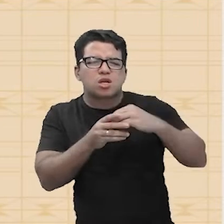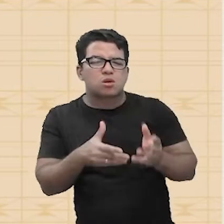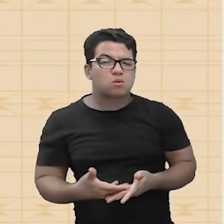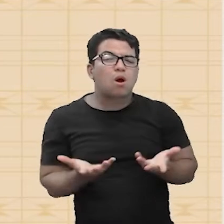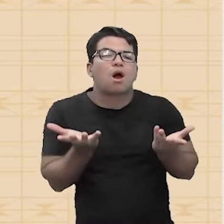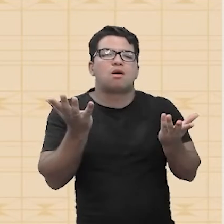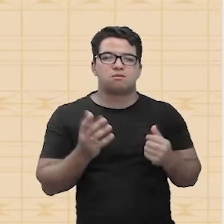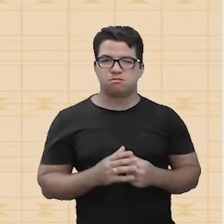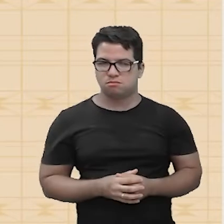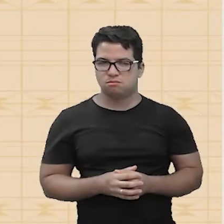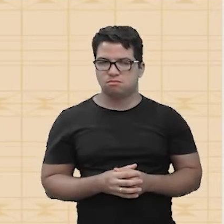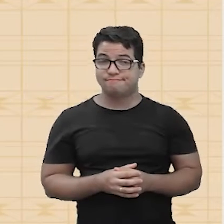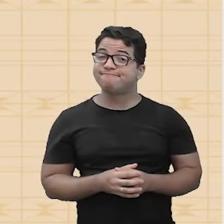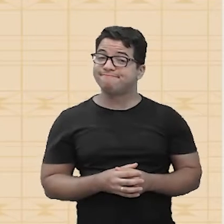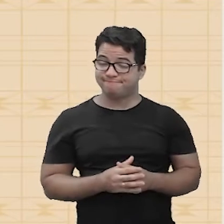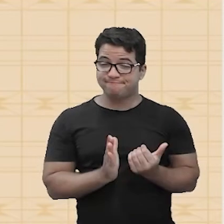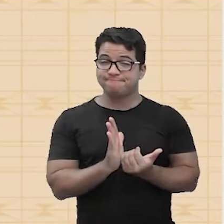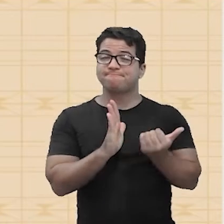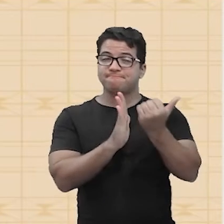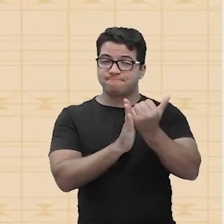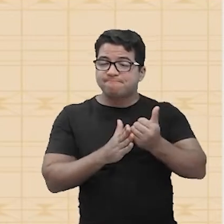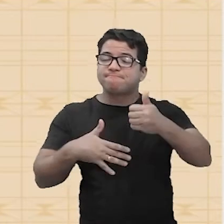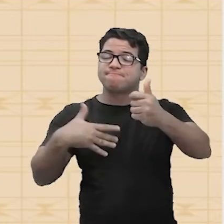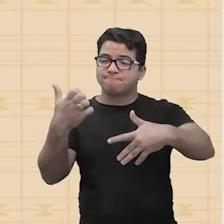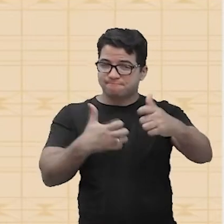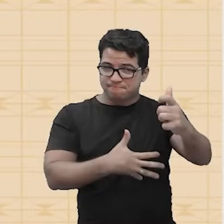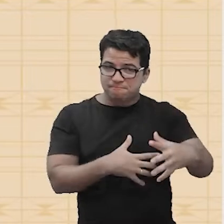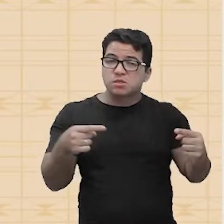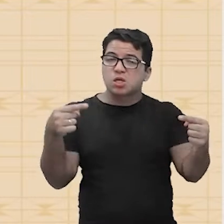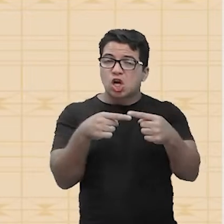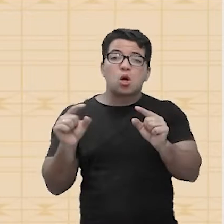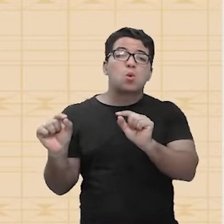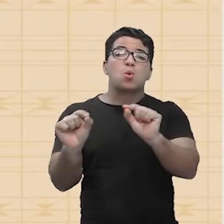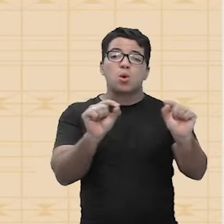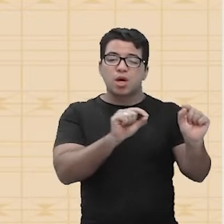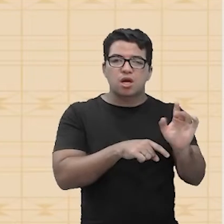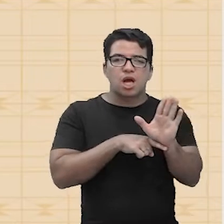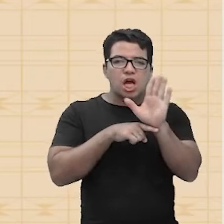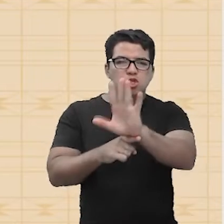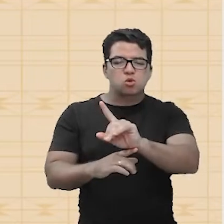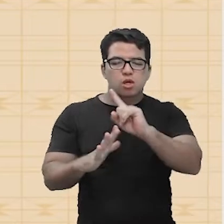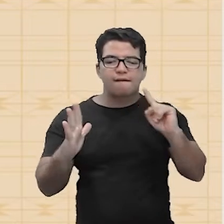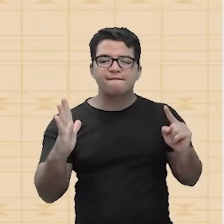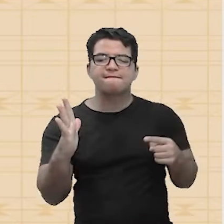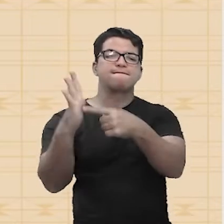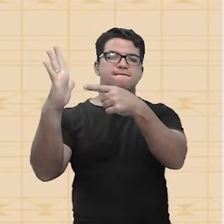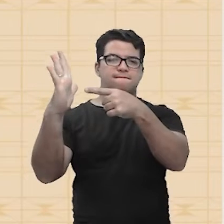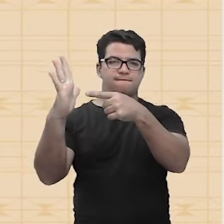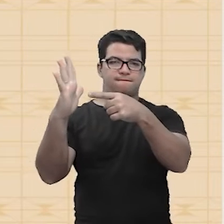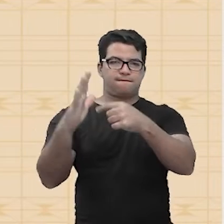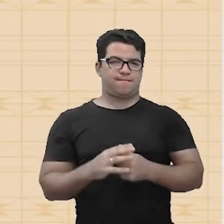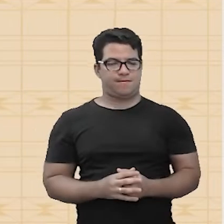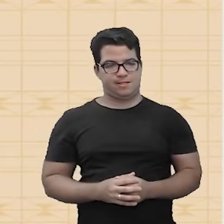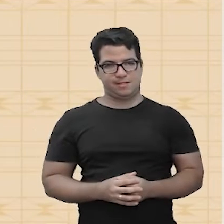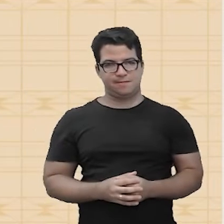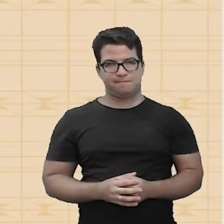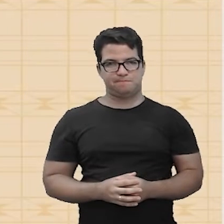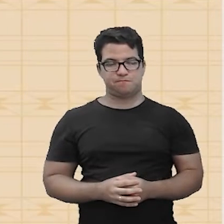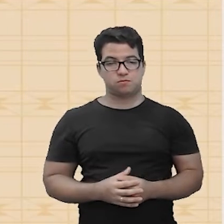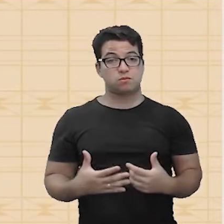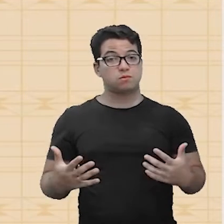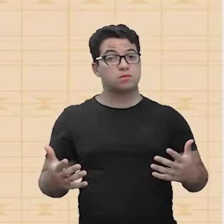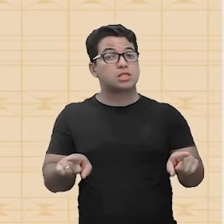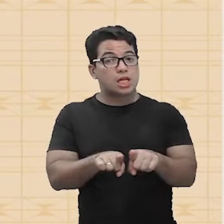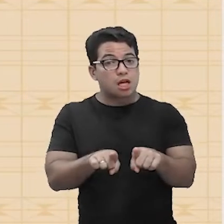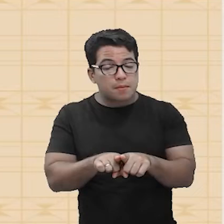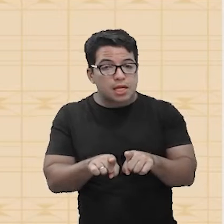foi colocada ali para atingir a sua intencionalidade? É identificado pelo seu formato,